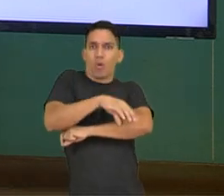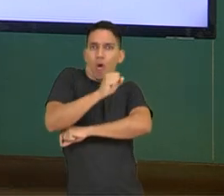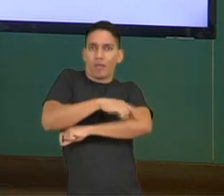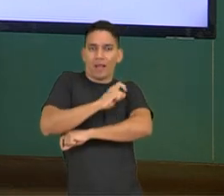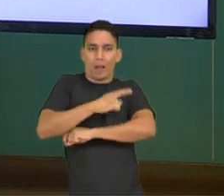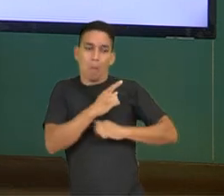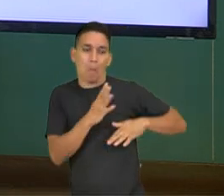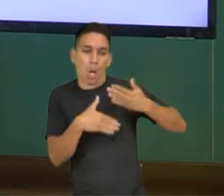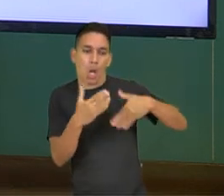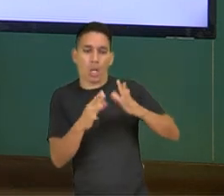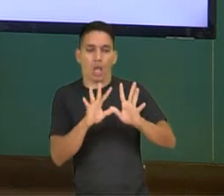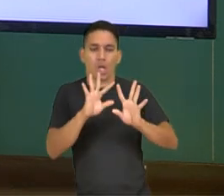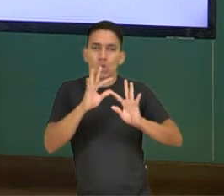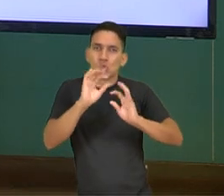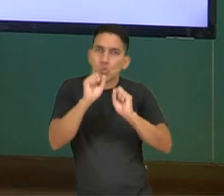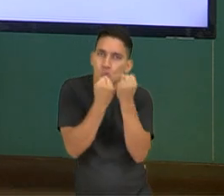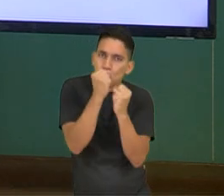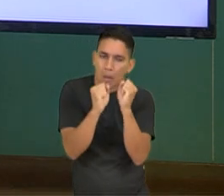processado e